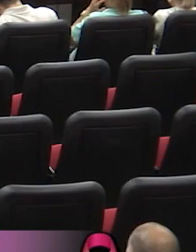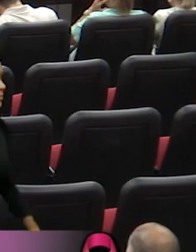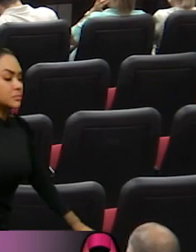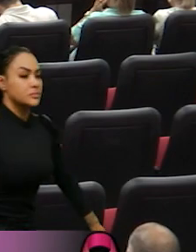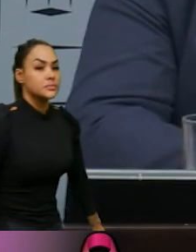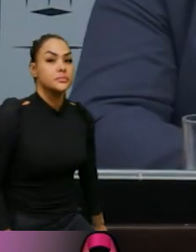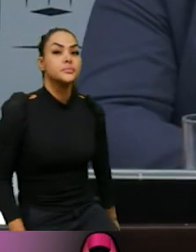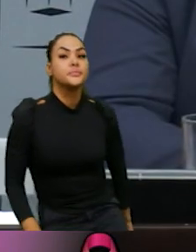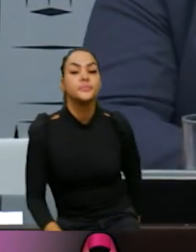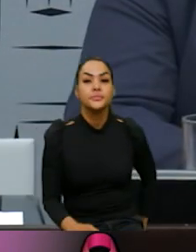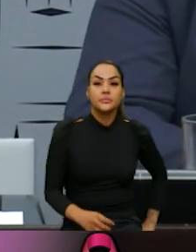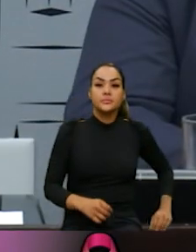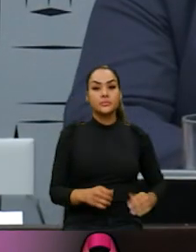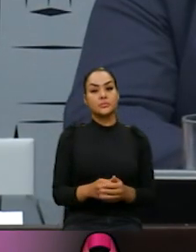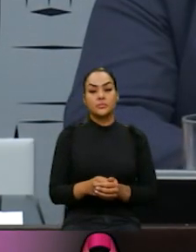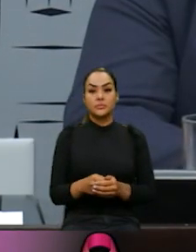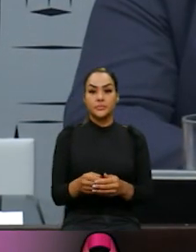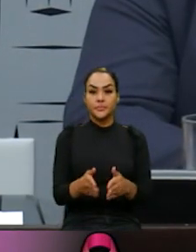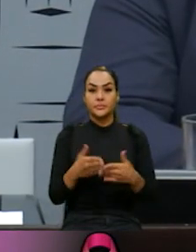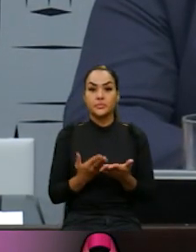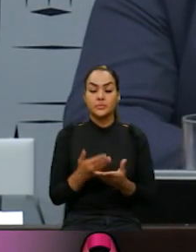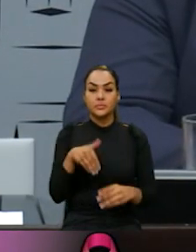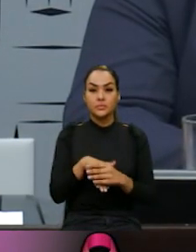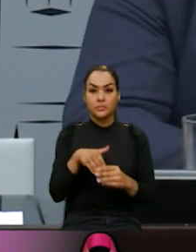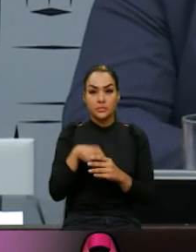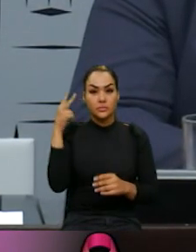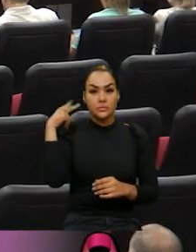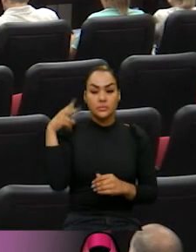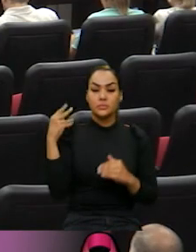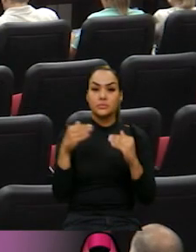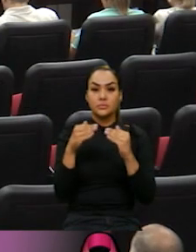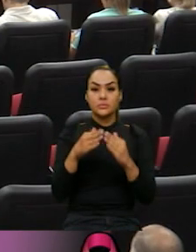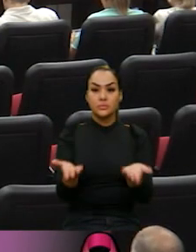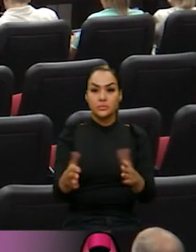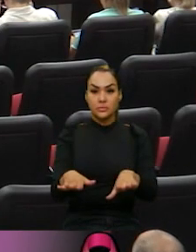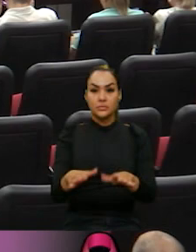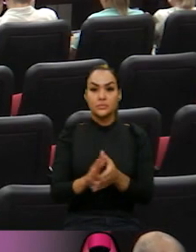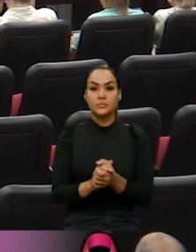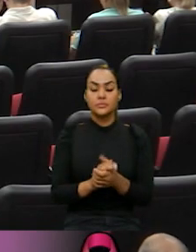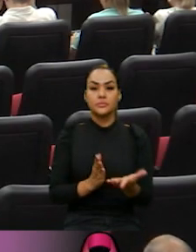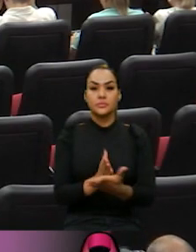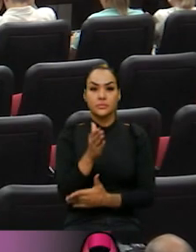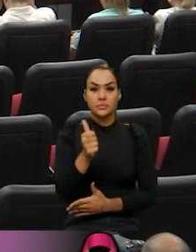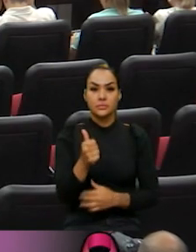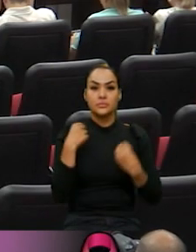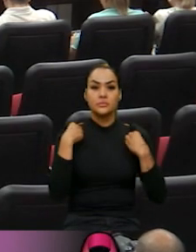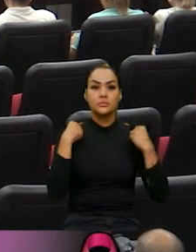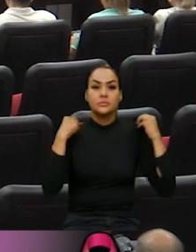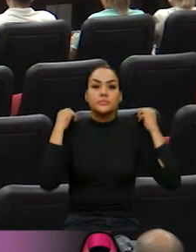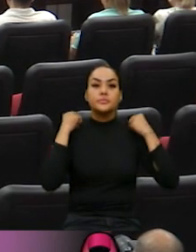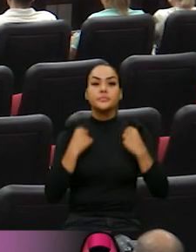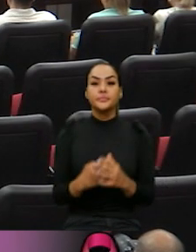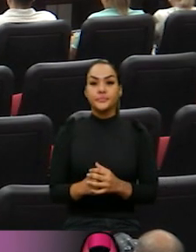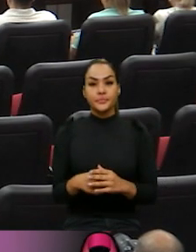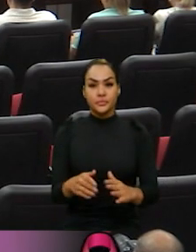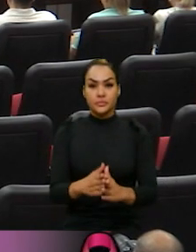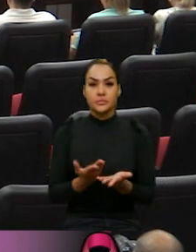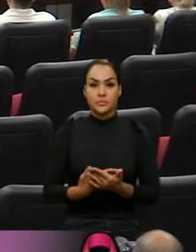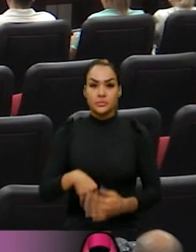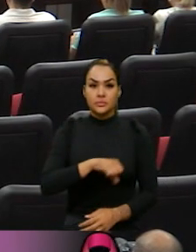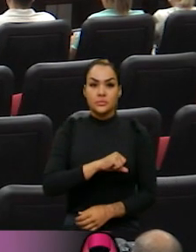Os vereadores e a vereadora que forem favoráveis permaneçam como estão. Aprovado. Requerimento